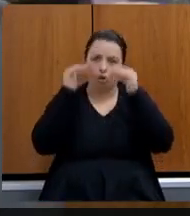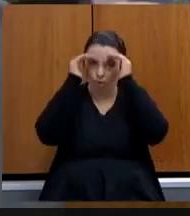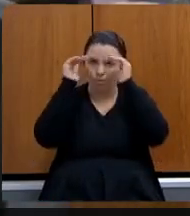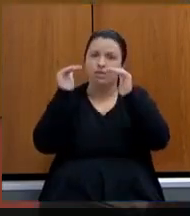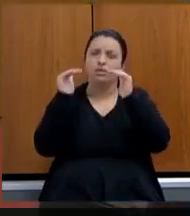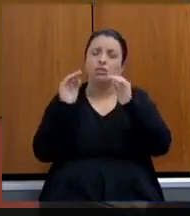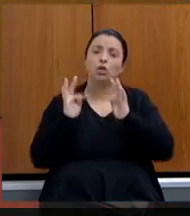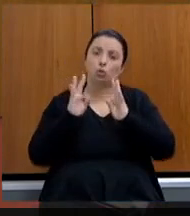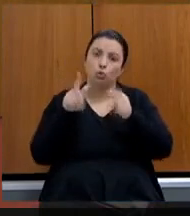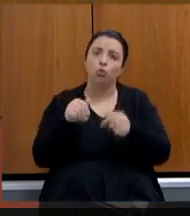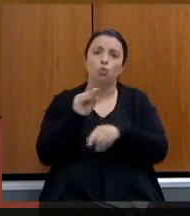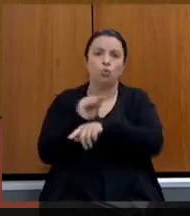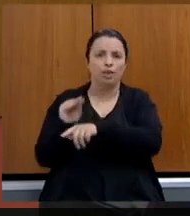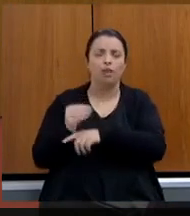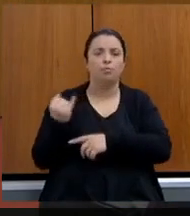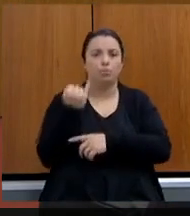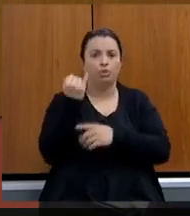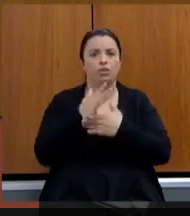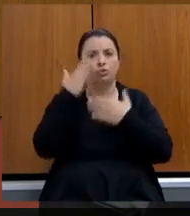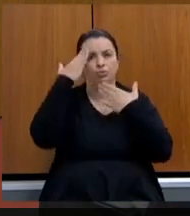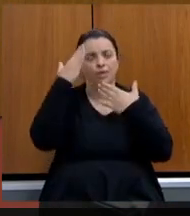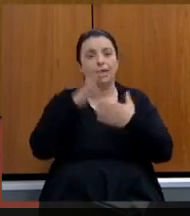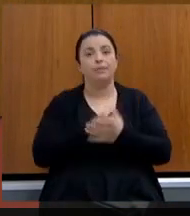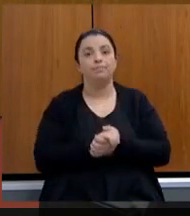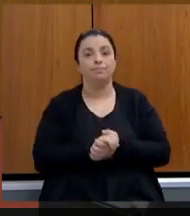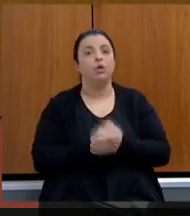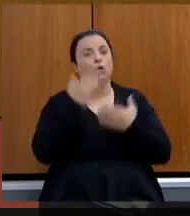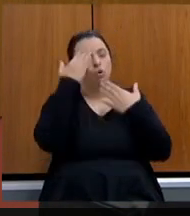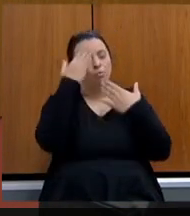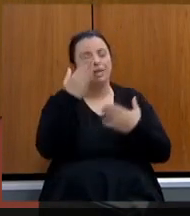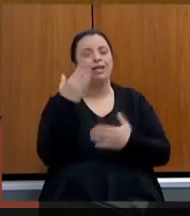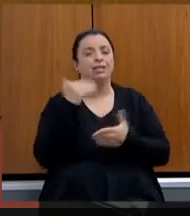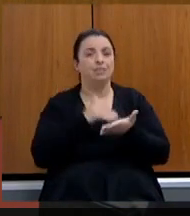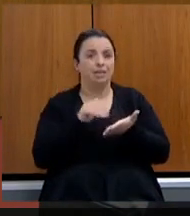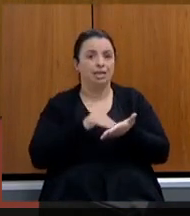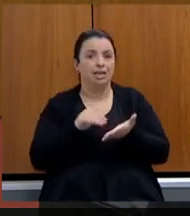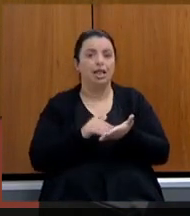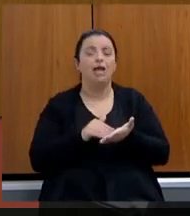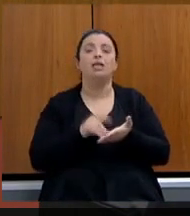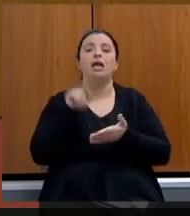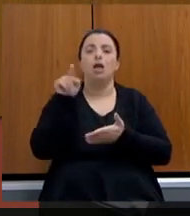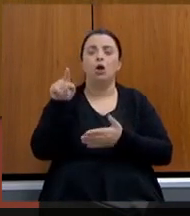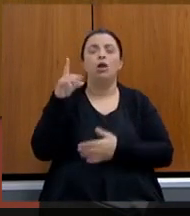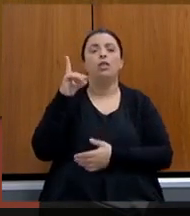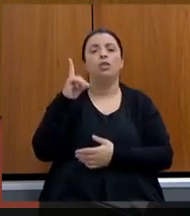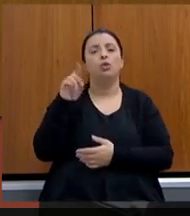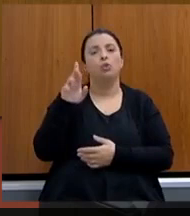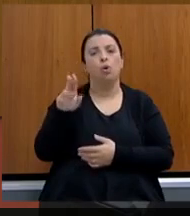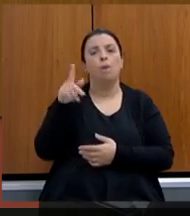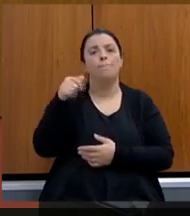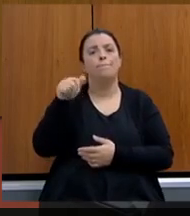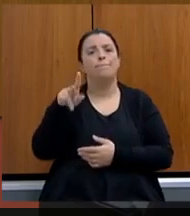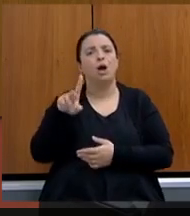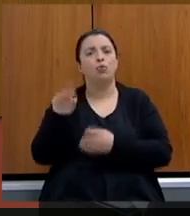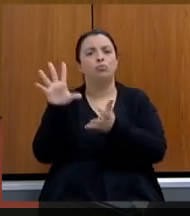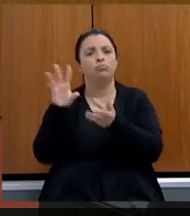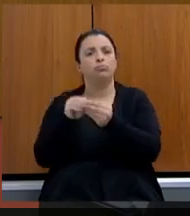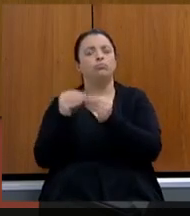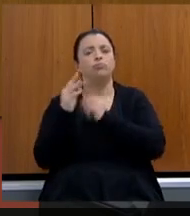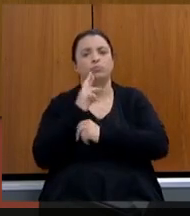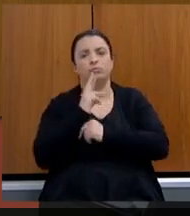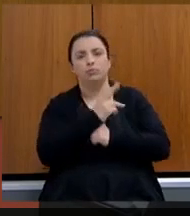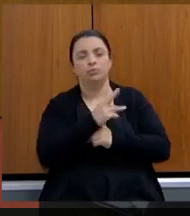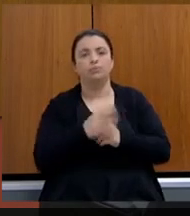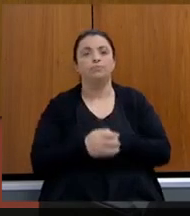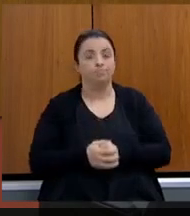obrigado é obrigada a secretária devolvo para as considerações o deputado Dr Paulo E